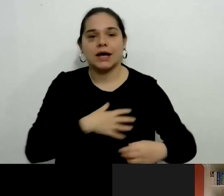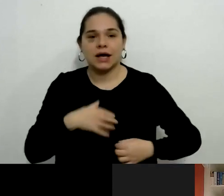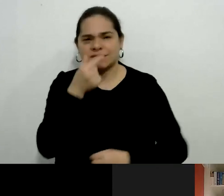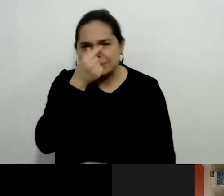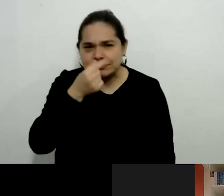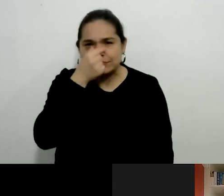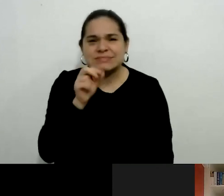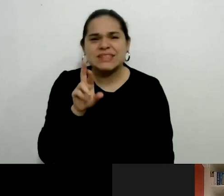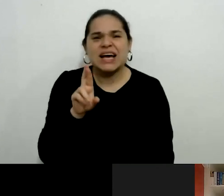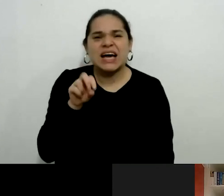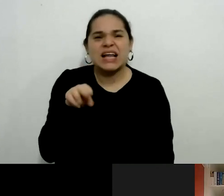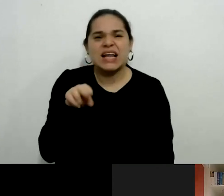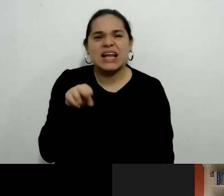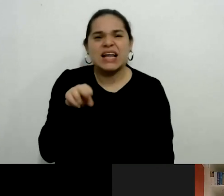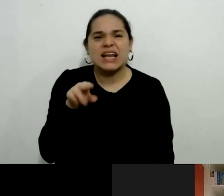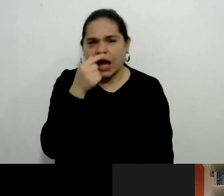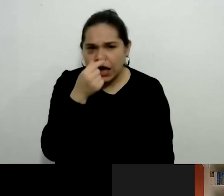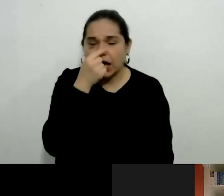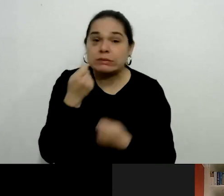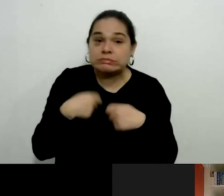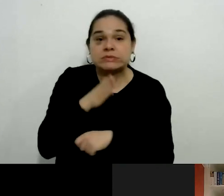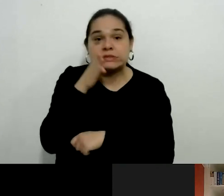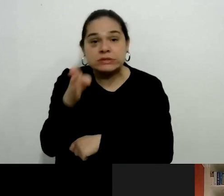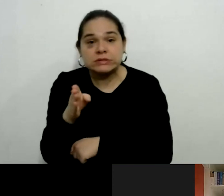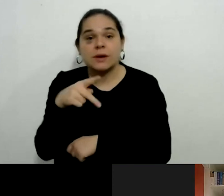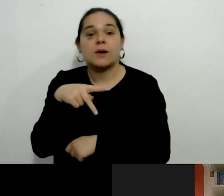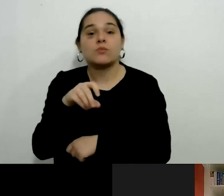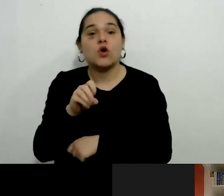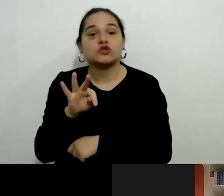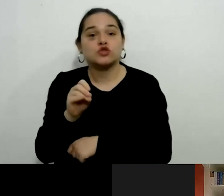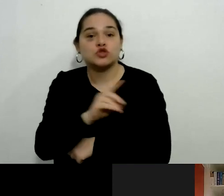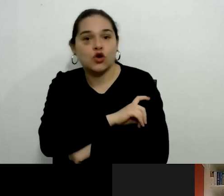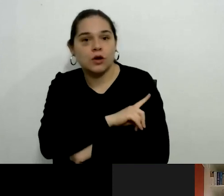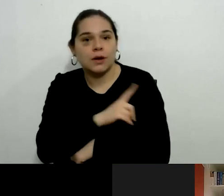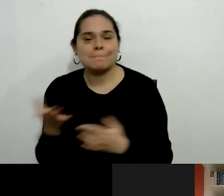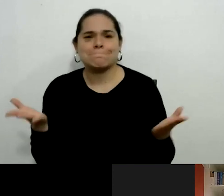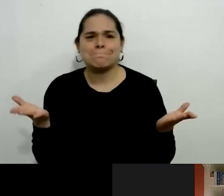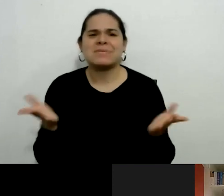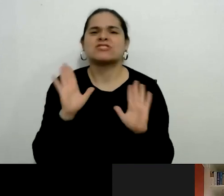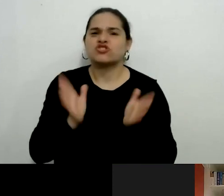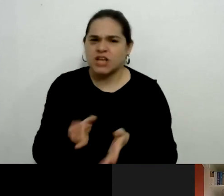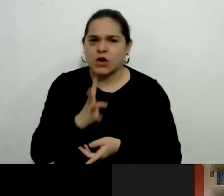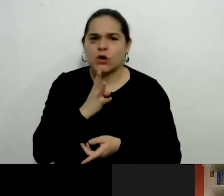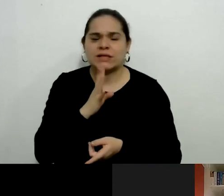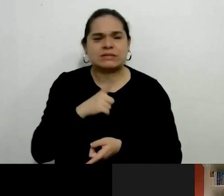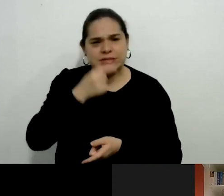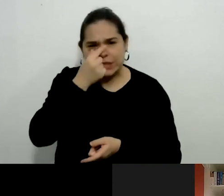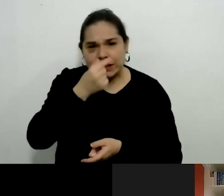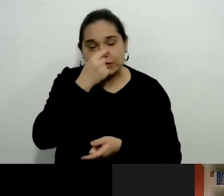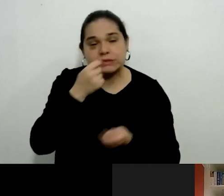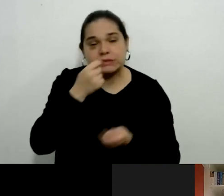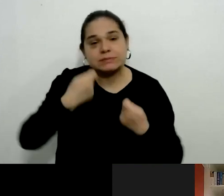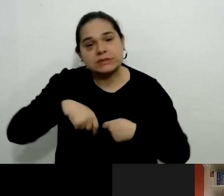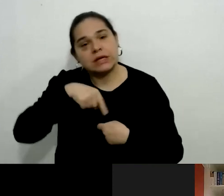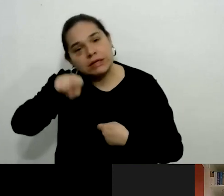Está atacada da rinite lá, precisa ir em um posto médico para fazer uma consulta. Ela já sabe que tem rinite. Ela tem que ir lá no posto, esperar,